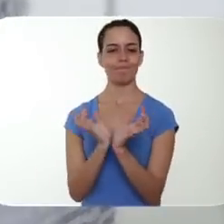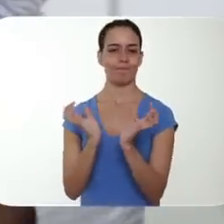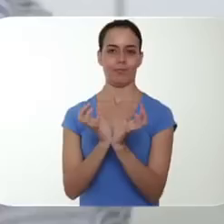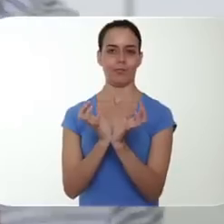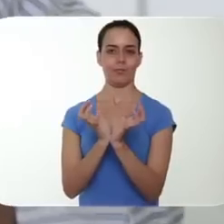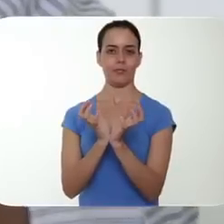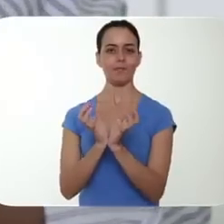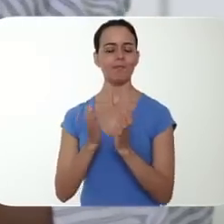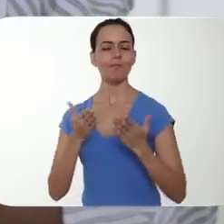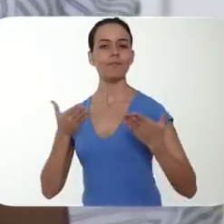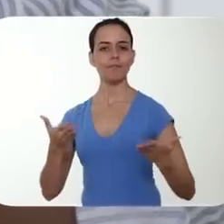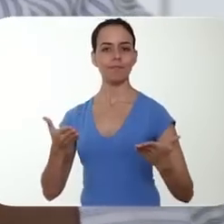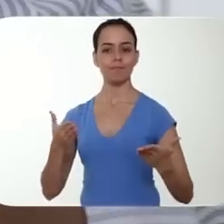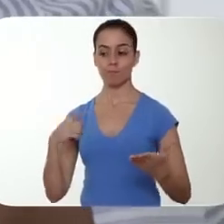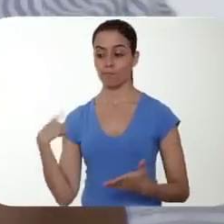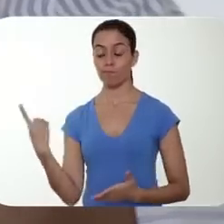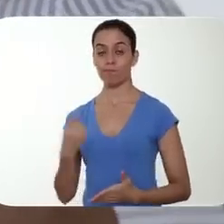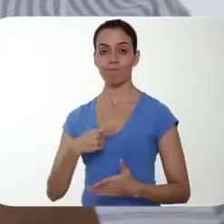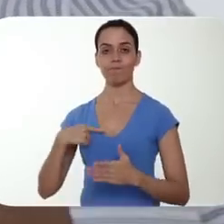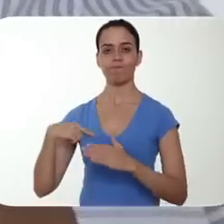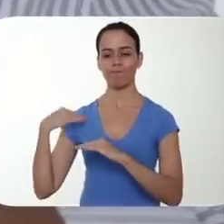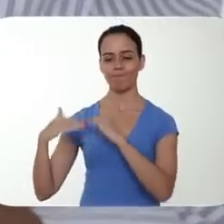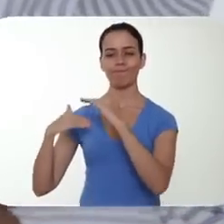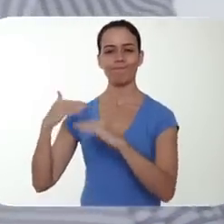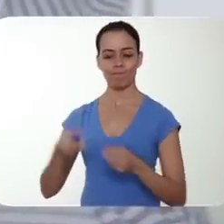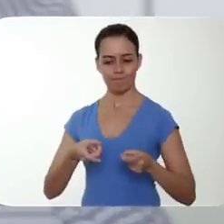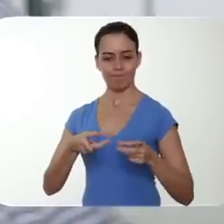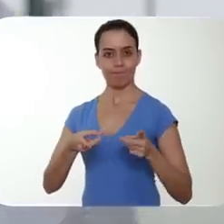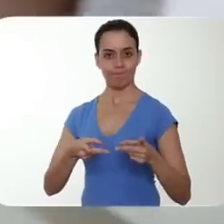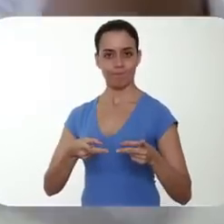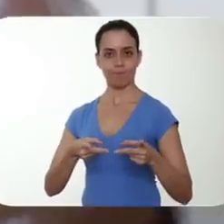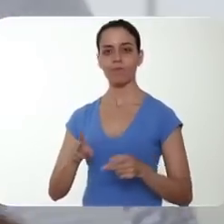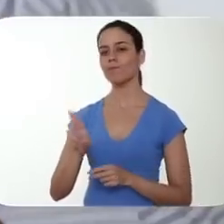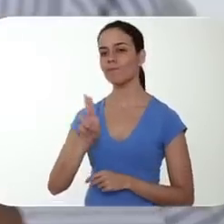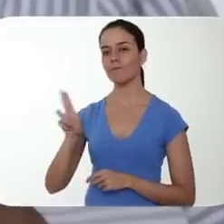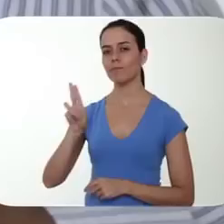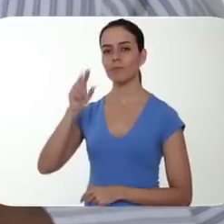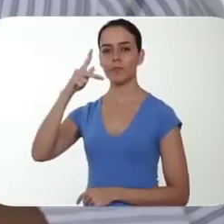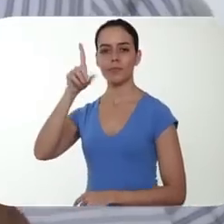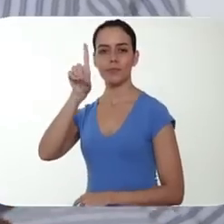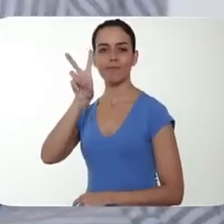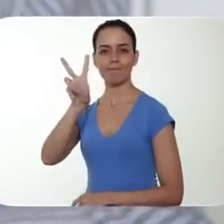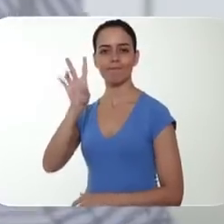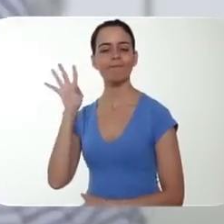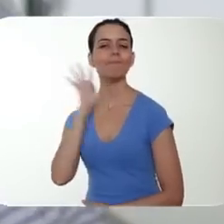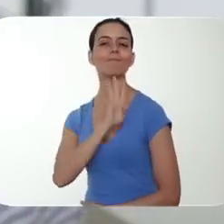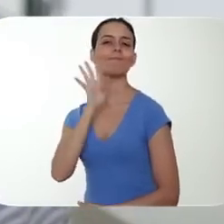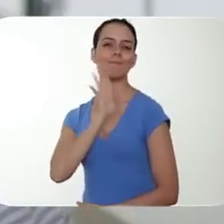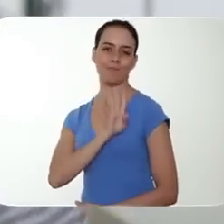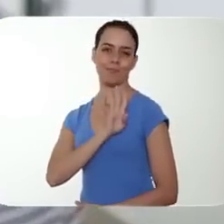ser uma equipe. E a gente vem desempenhando um trabalho no ponto de venda, o que a gente chama o PDV, muito